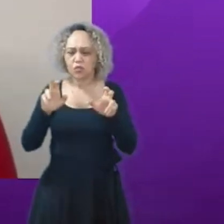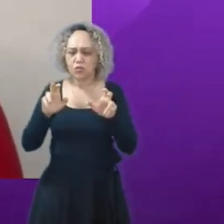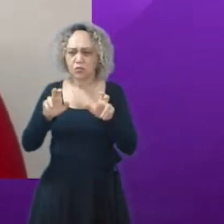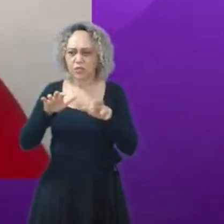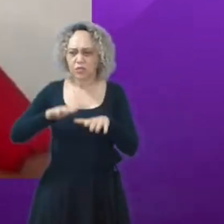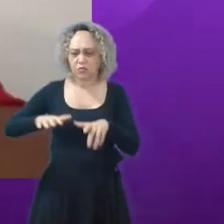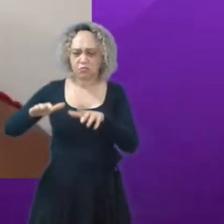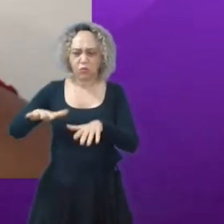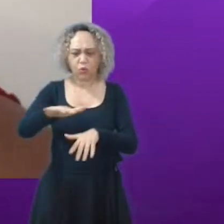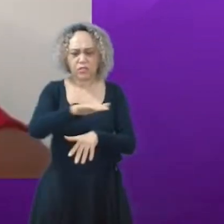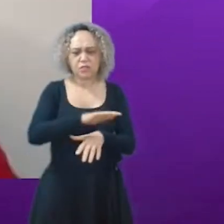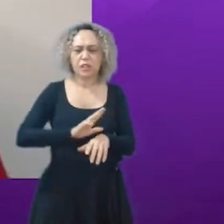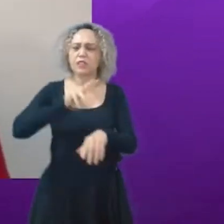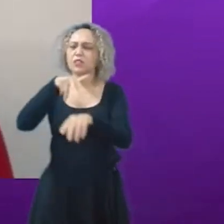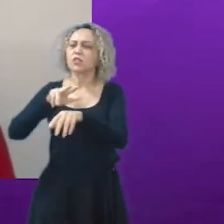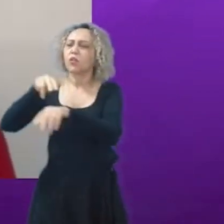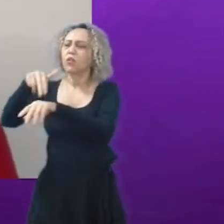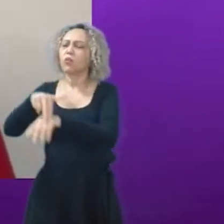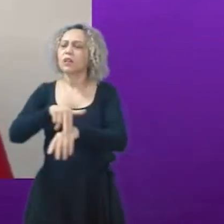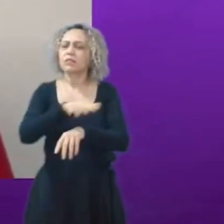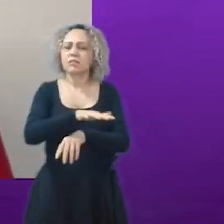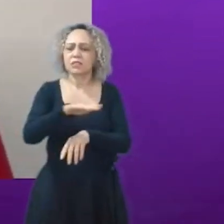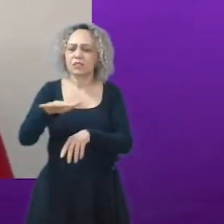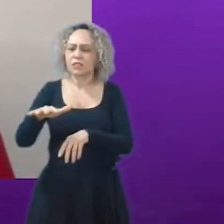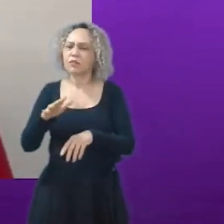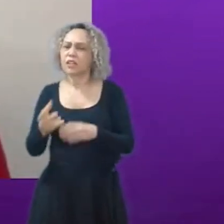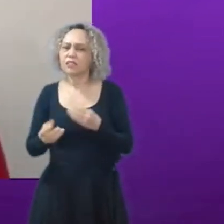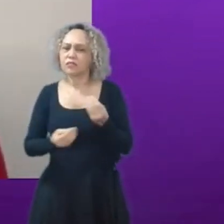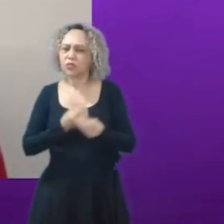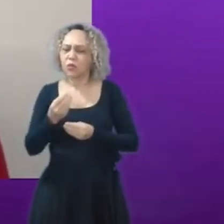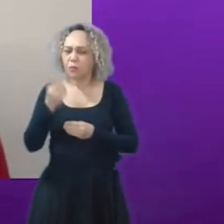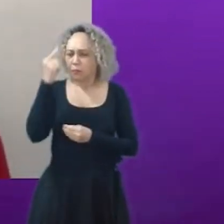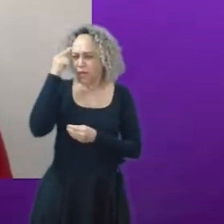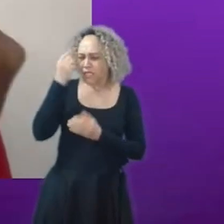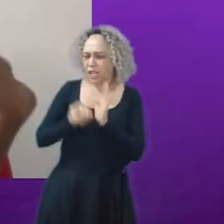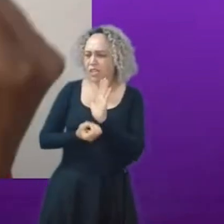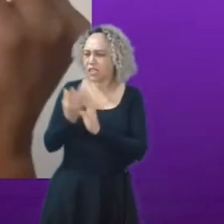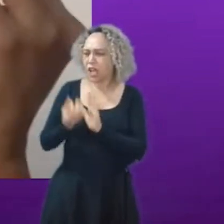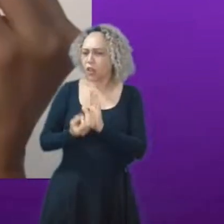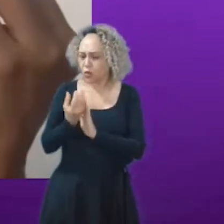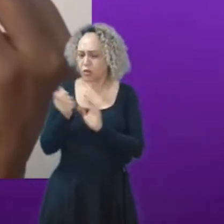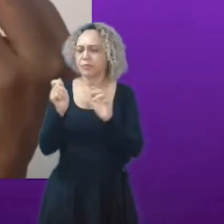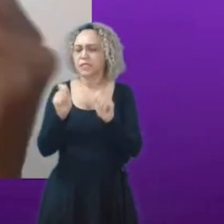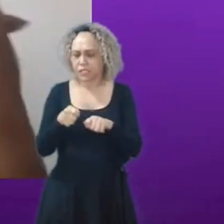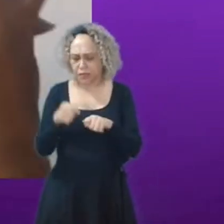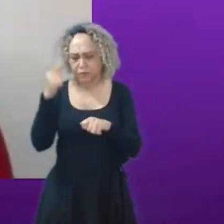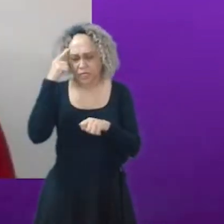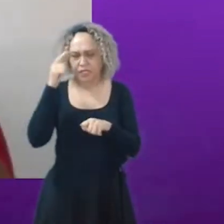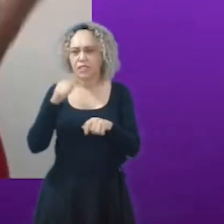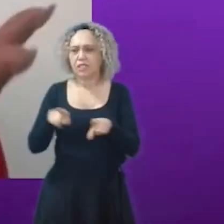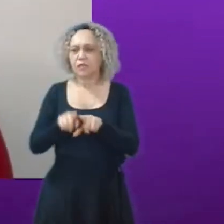espaços, porque acho que não tem como a gente se pensar criadora sem se pensar nos espaços e nas ocupações